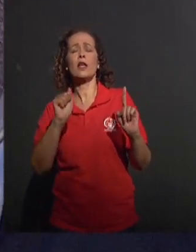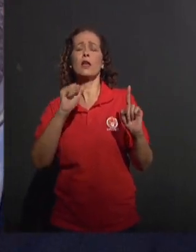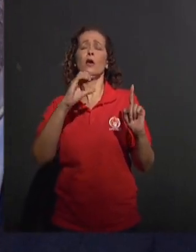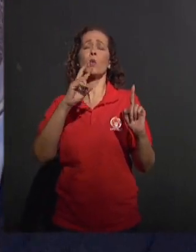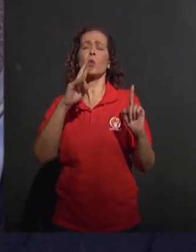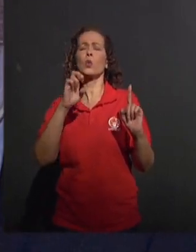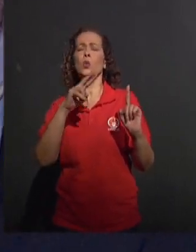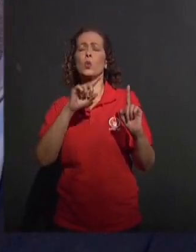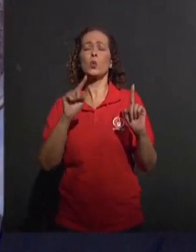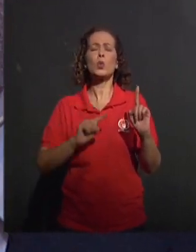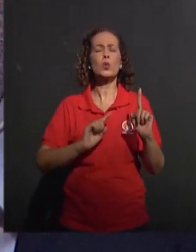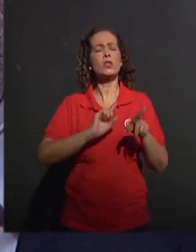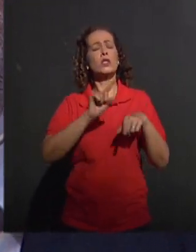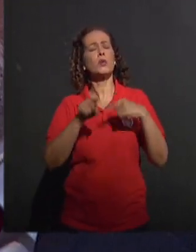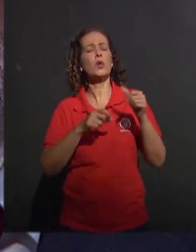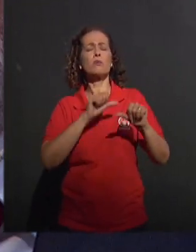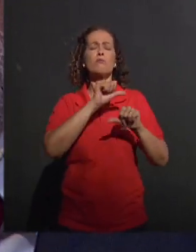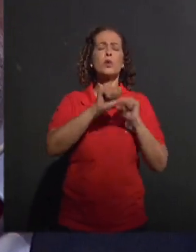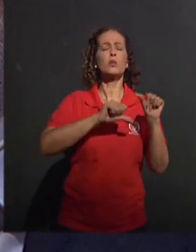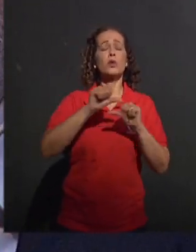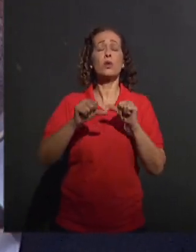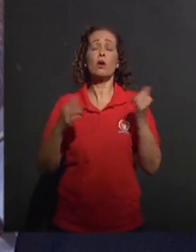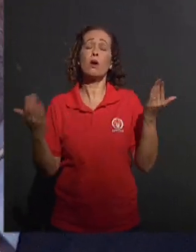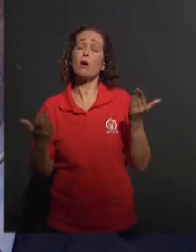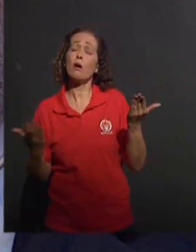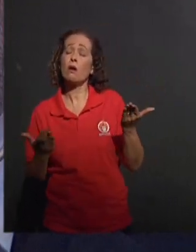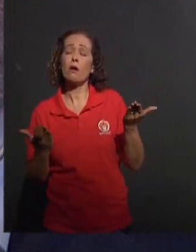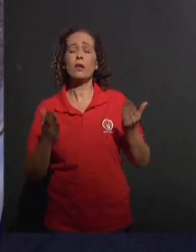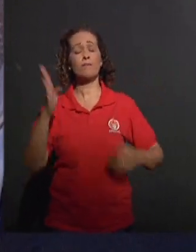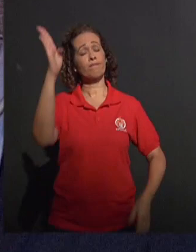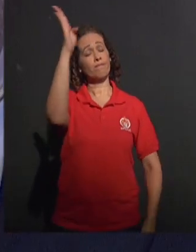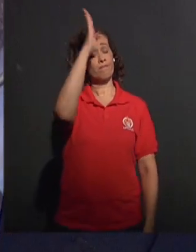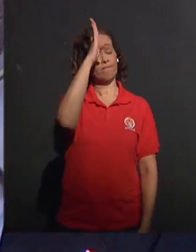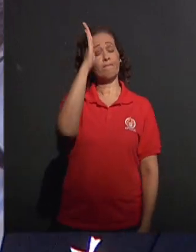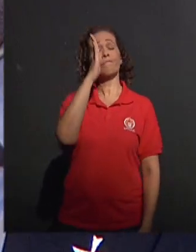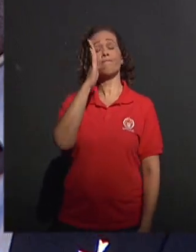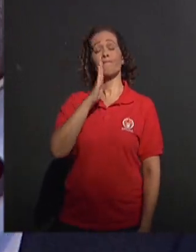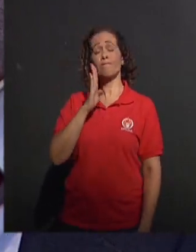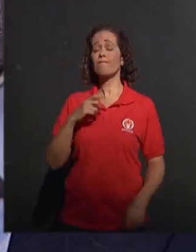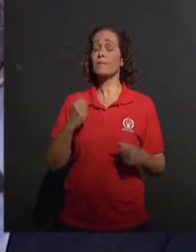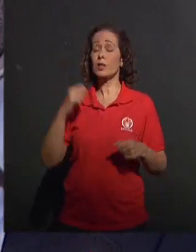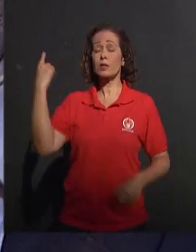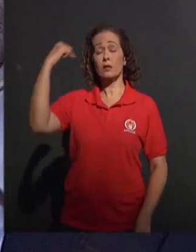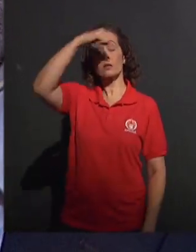essa terra, esse país, ser um país santo diante do Senhor.